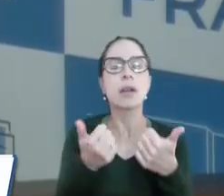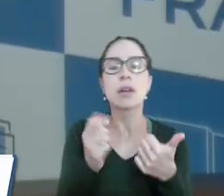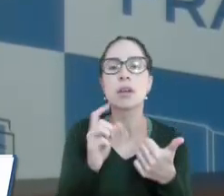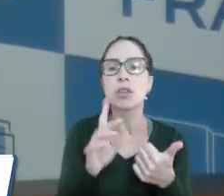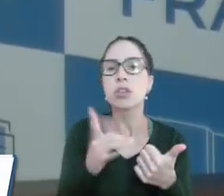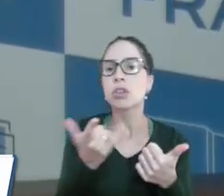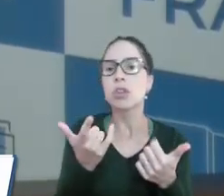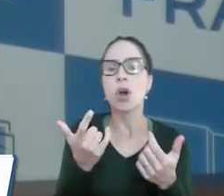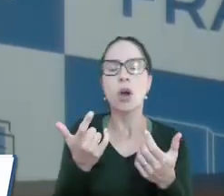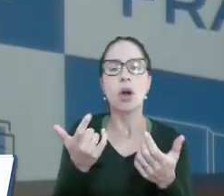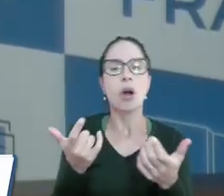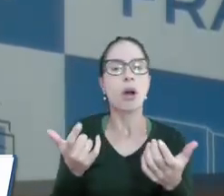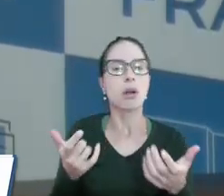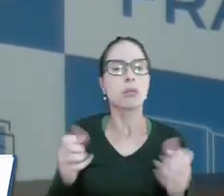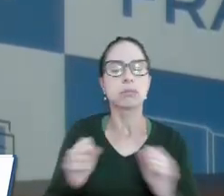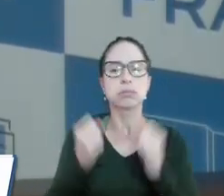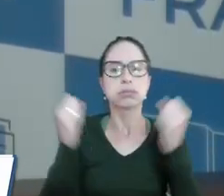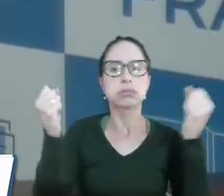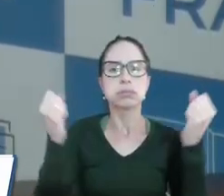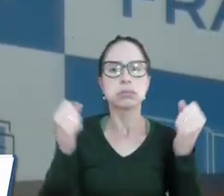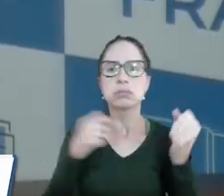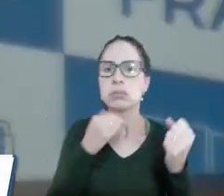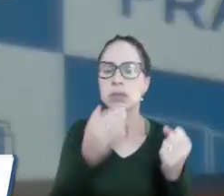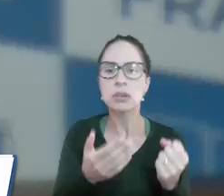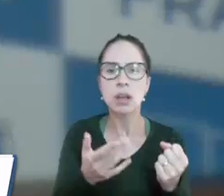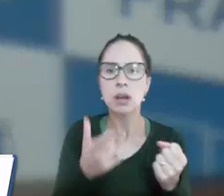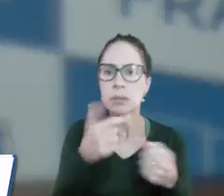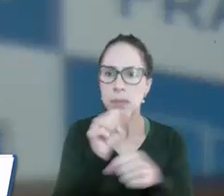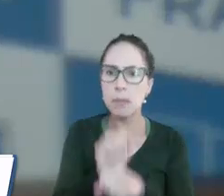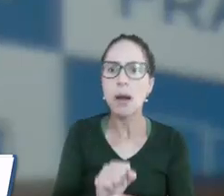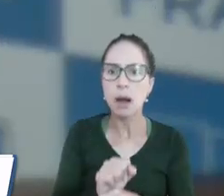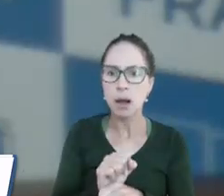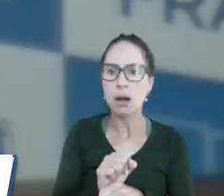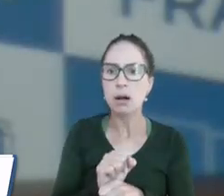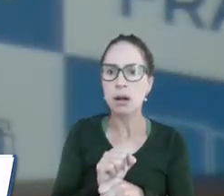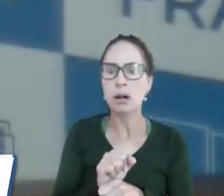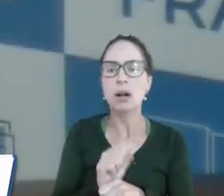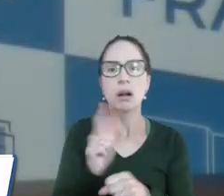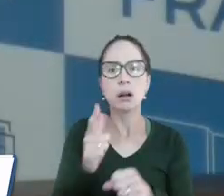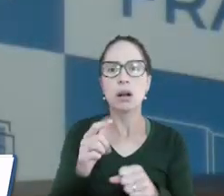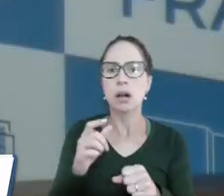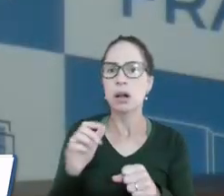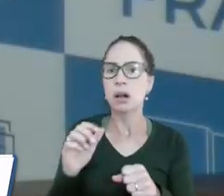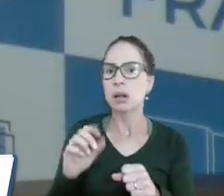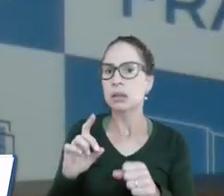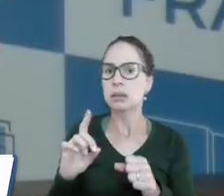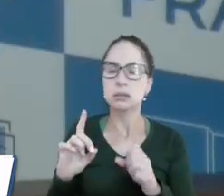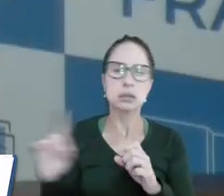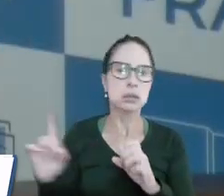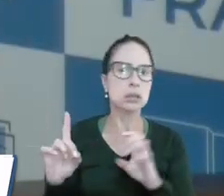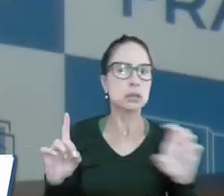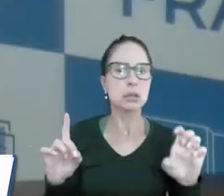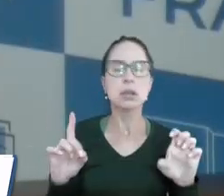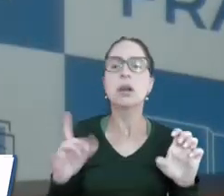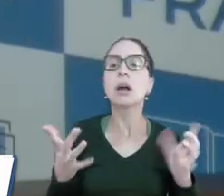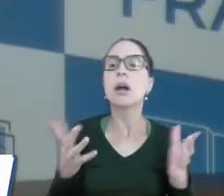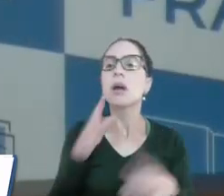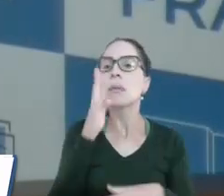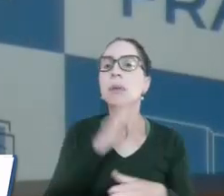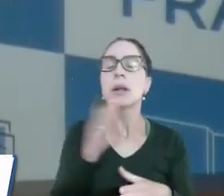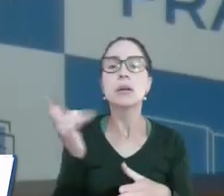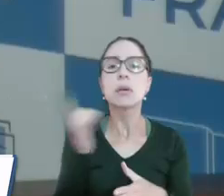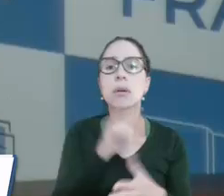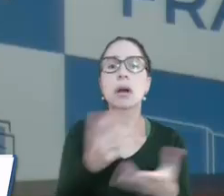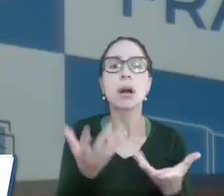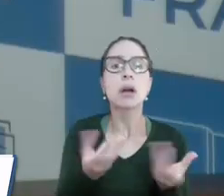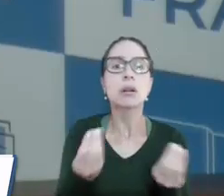os ânimos. Não leva a nada, meu caro Gilson. Temos que parar com isso, de ambos os lados. O que o país ganha?